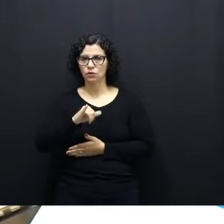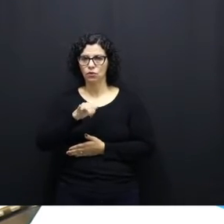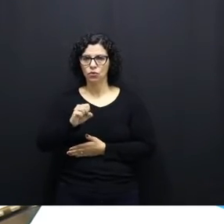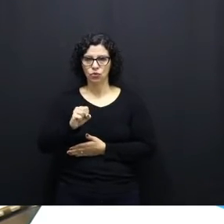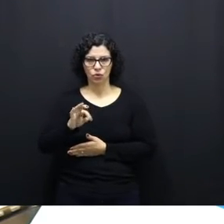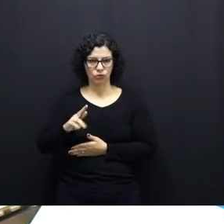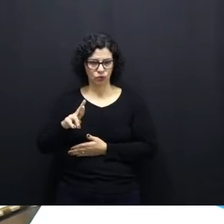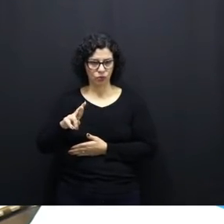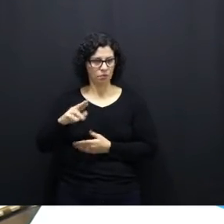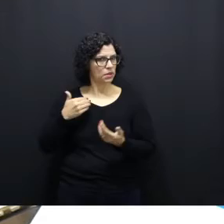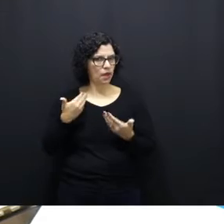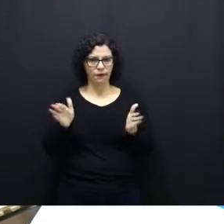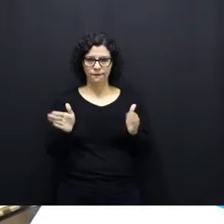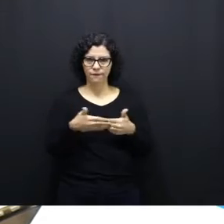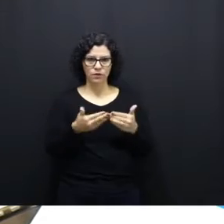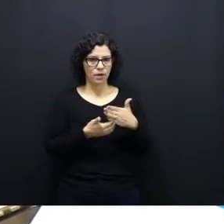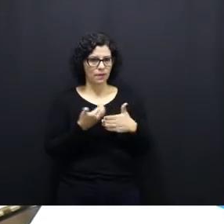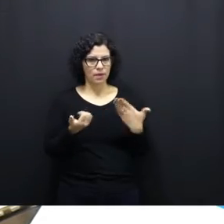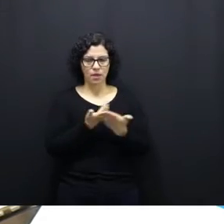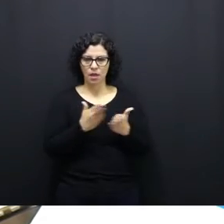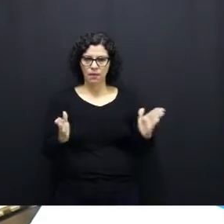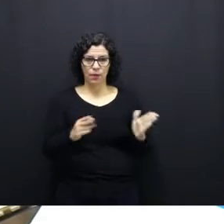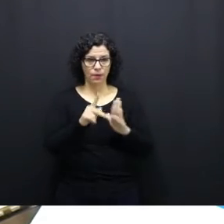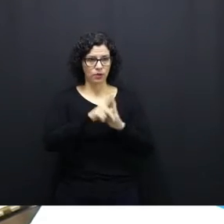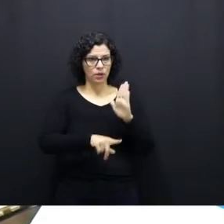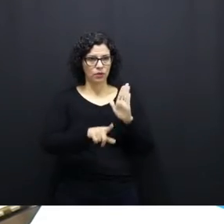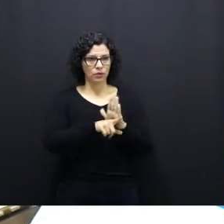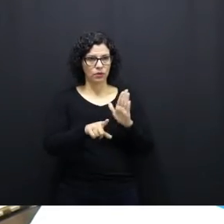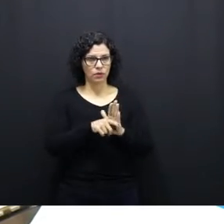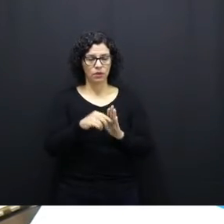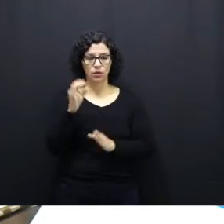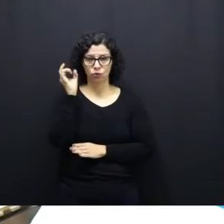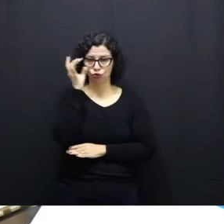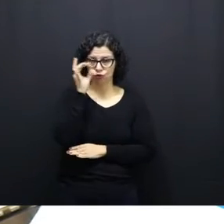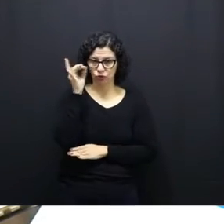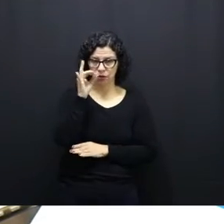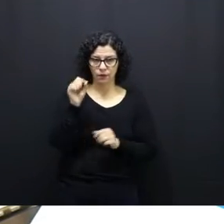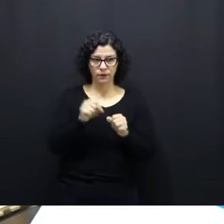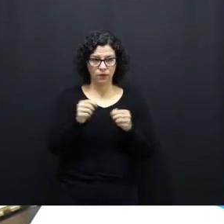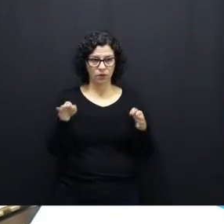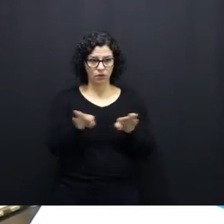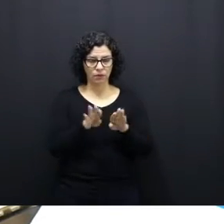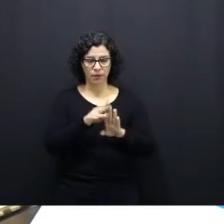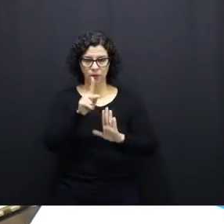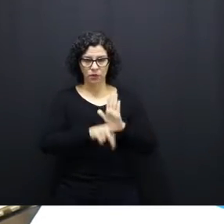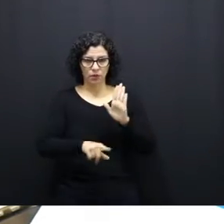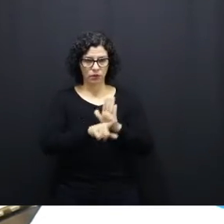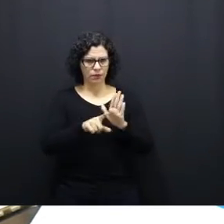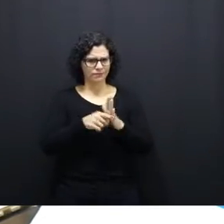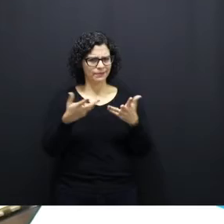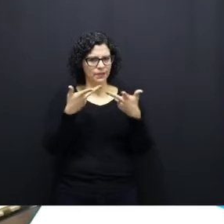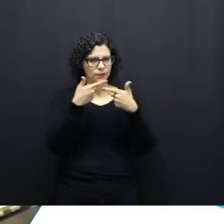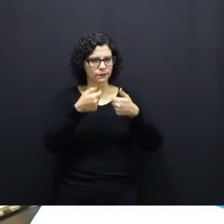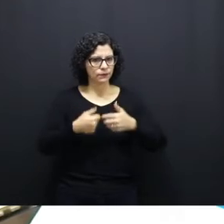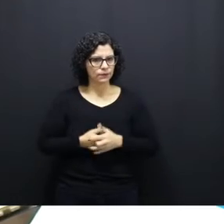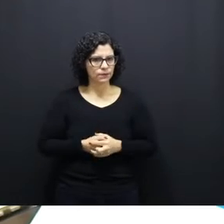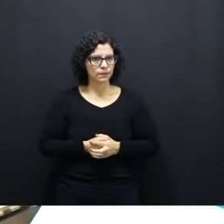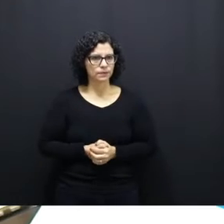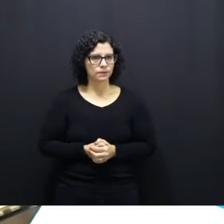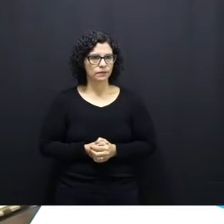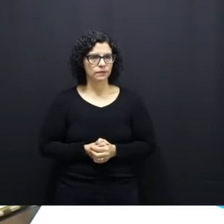e teremos um avanço agora através do projeto de lei do nobre Vereador Juliano Martins excelente projeto vereador